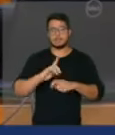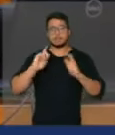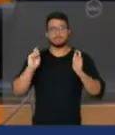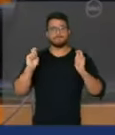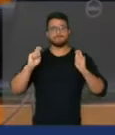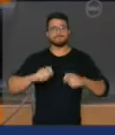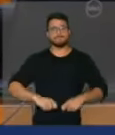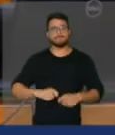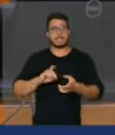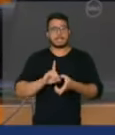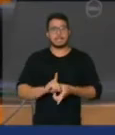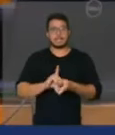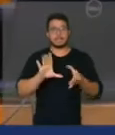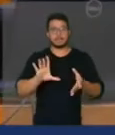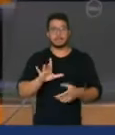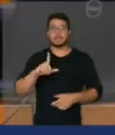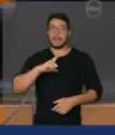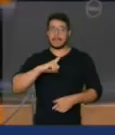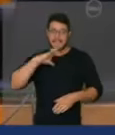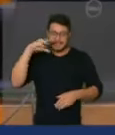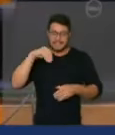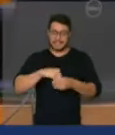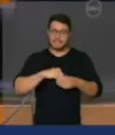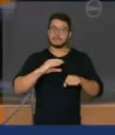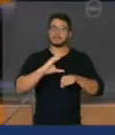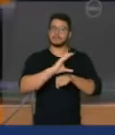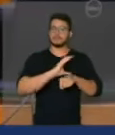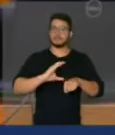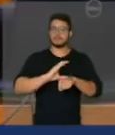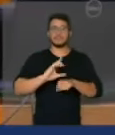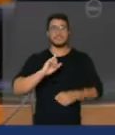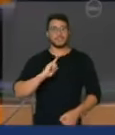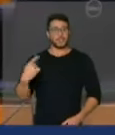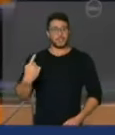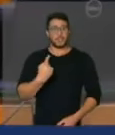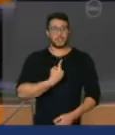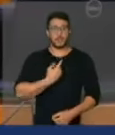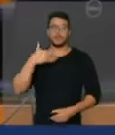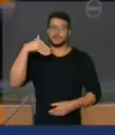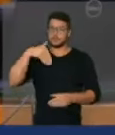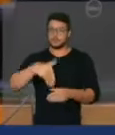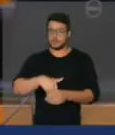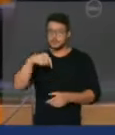ela instituído. E nós votamos aqui a lei do Estado Democrático de Direito.